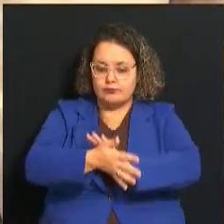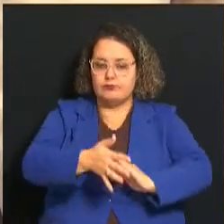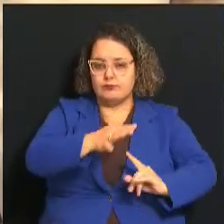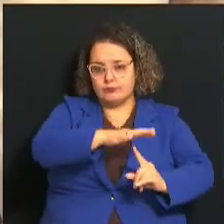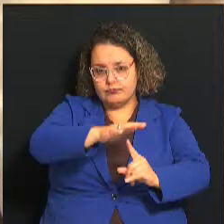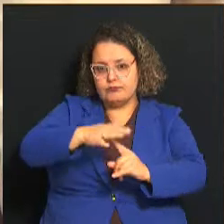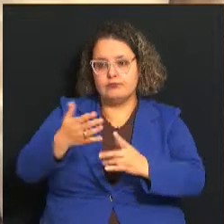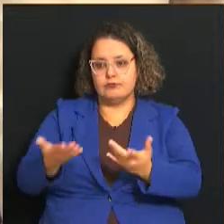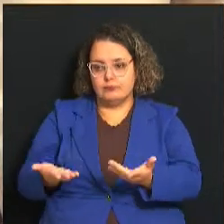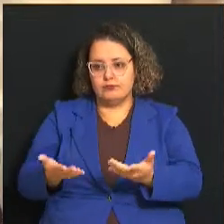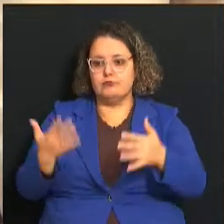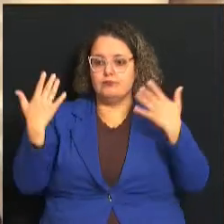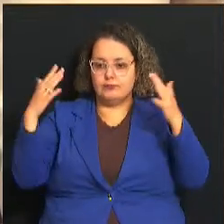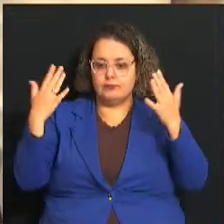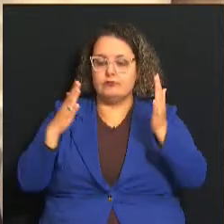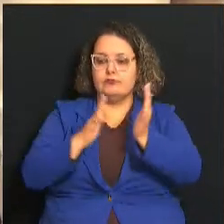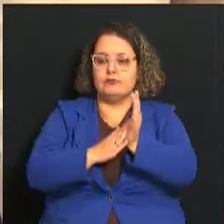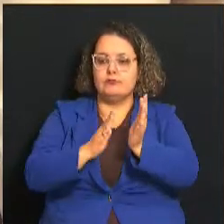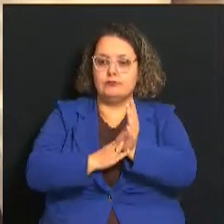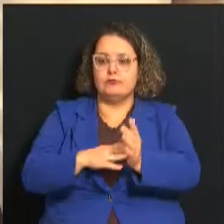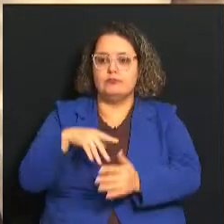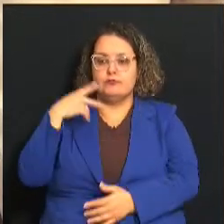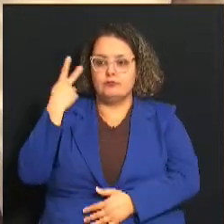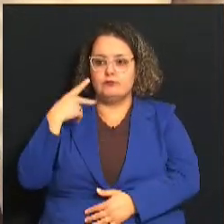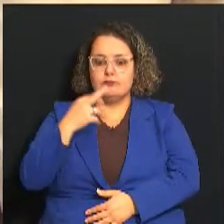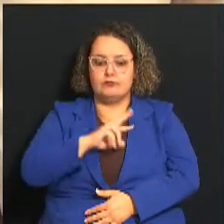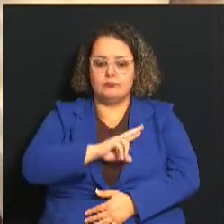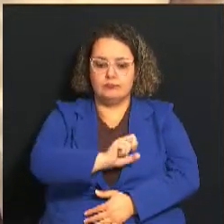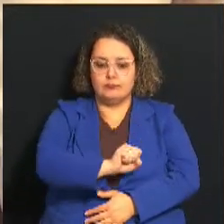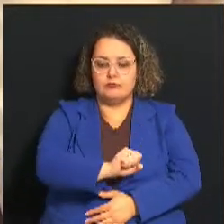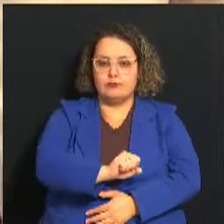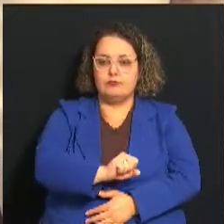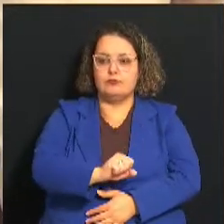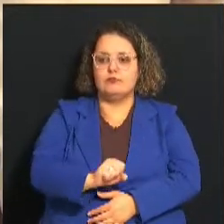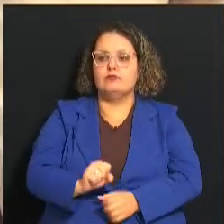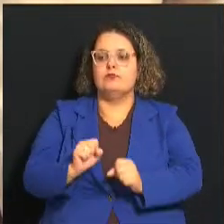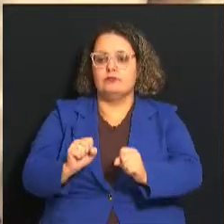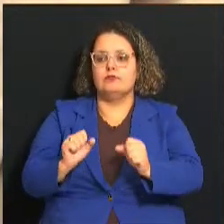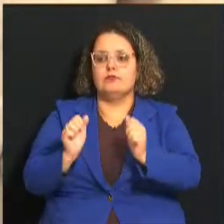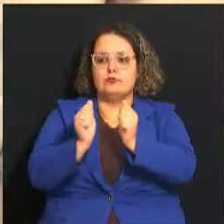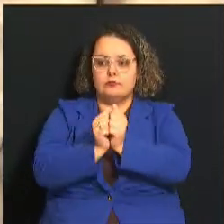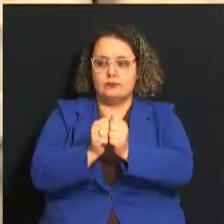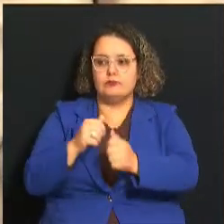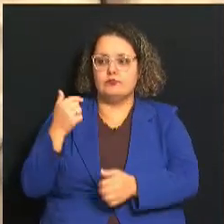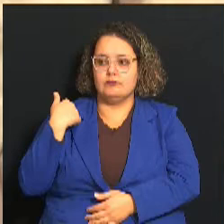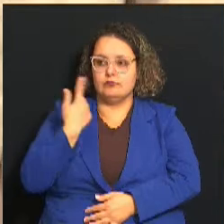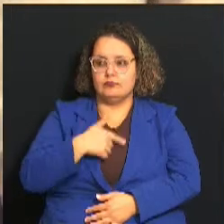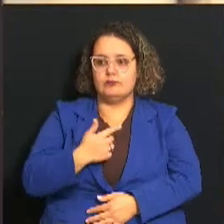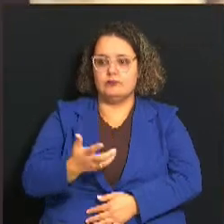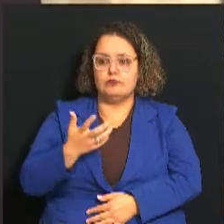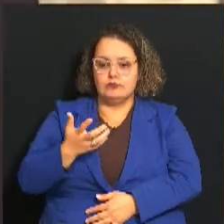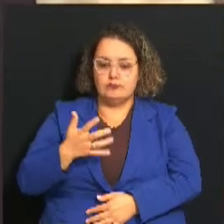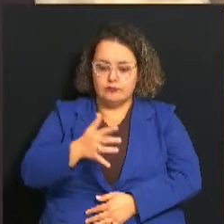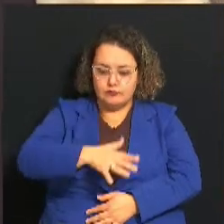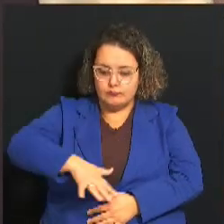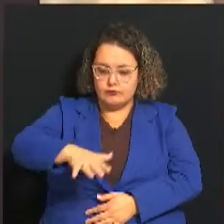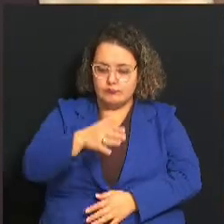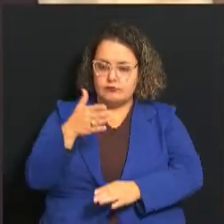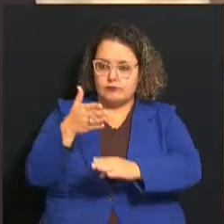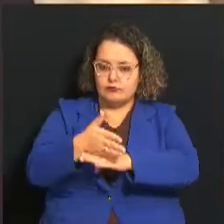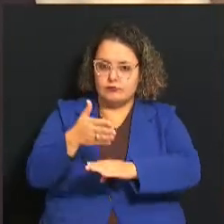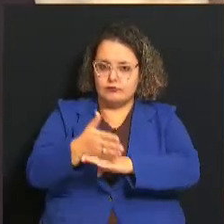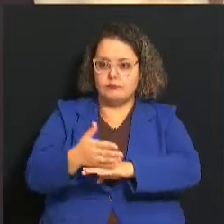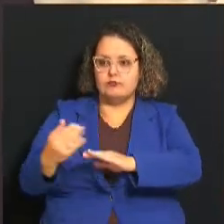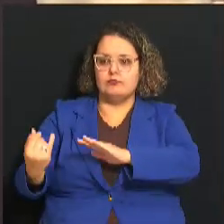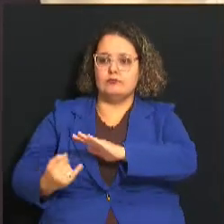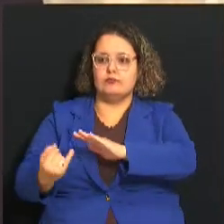Então, parabéns, vereador Rossini, conte conosco, a gente quer que seja um espaço participativo, que as